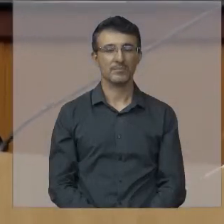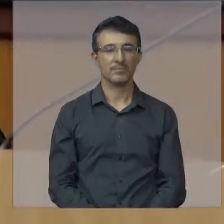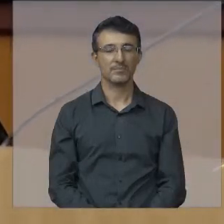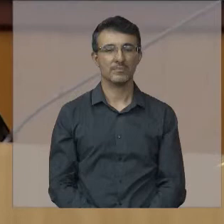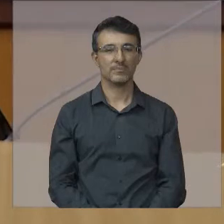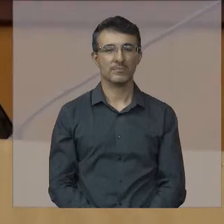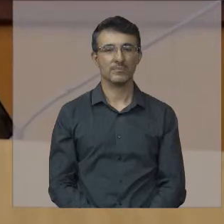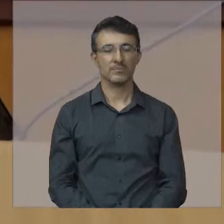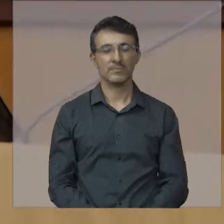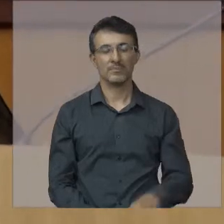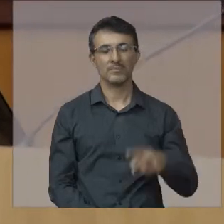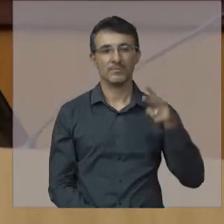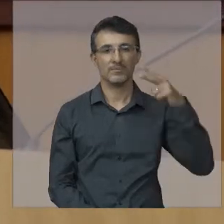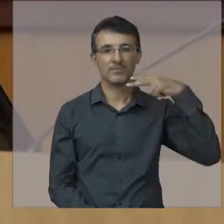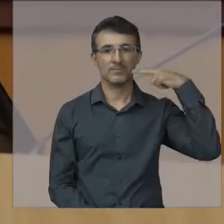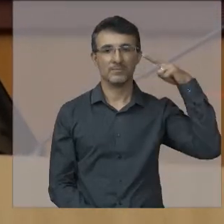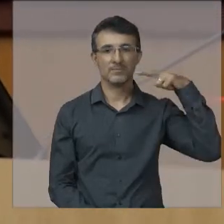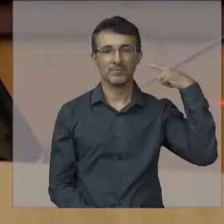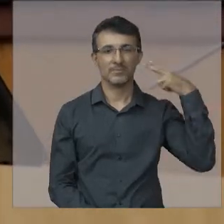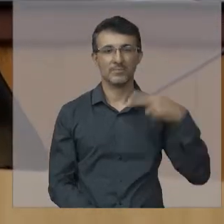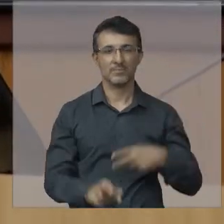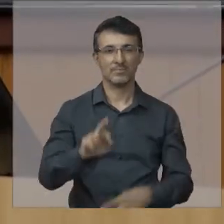Renato Santiago.